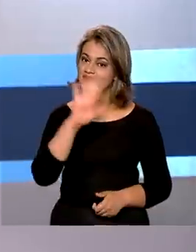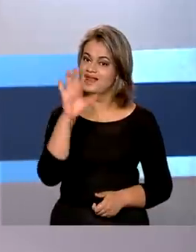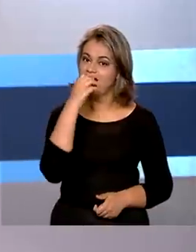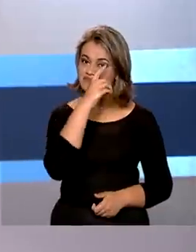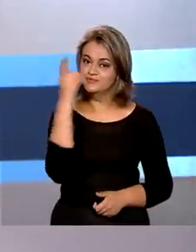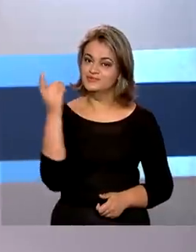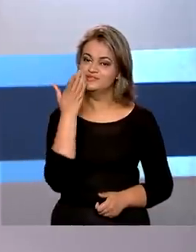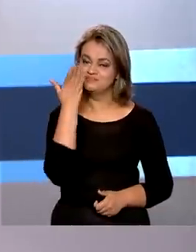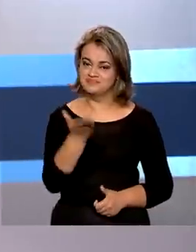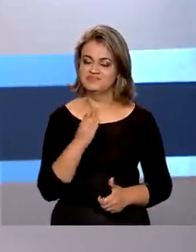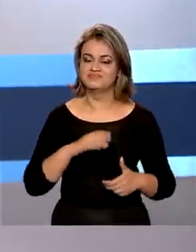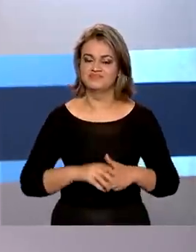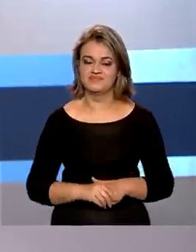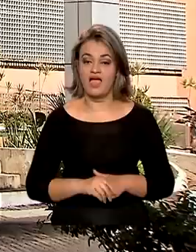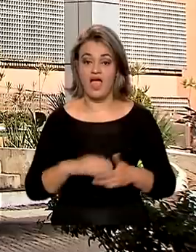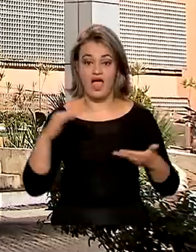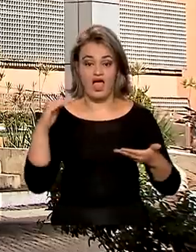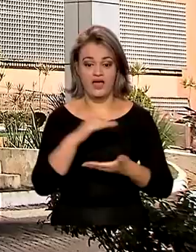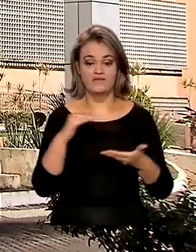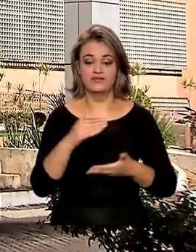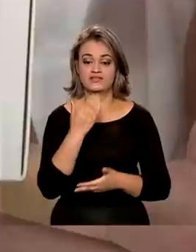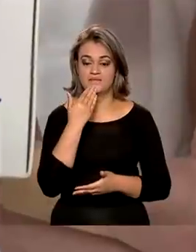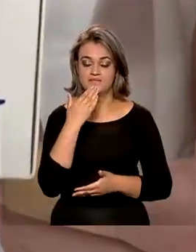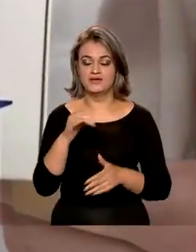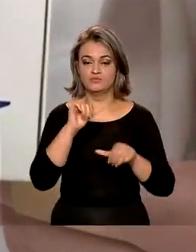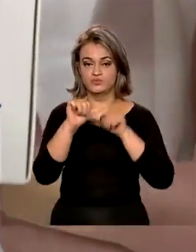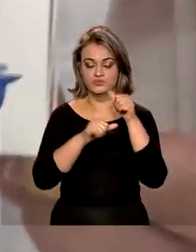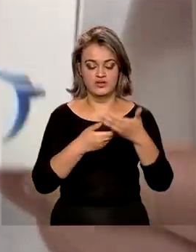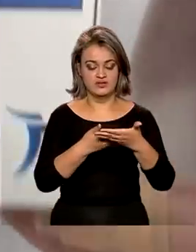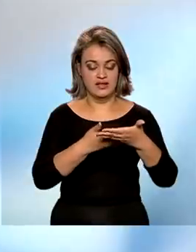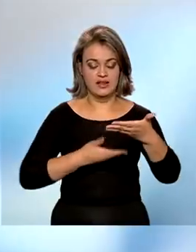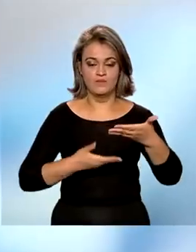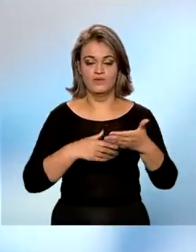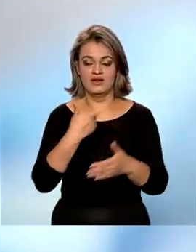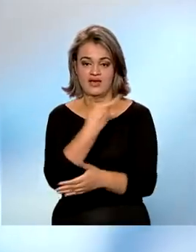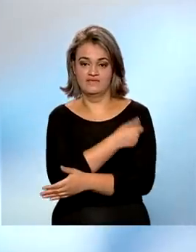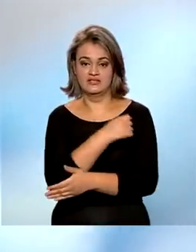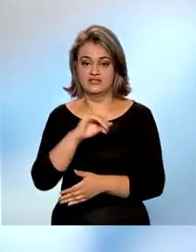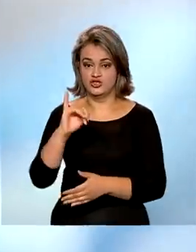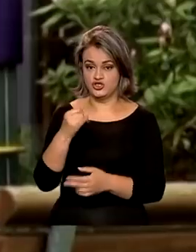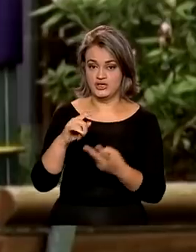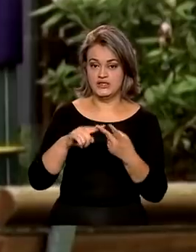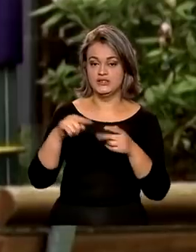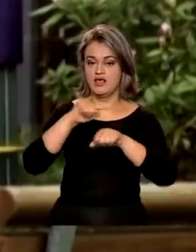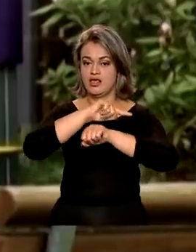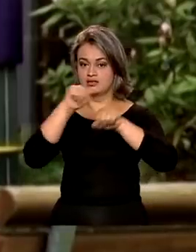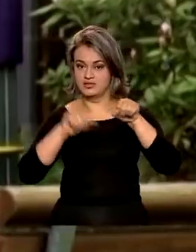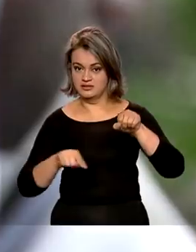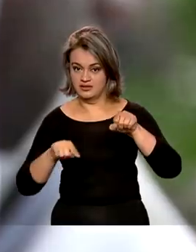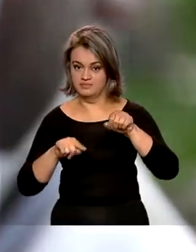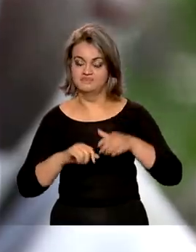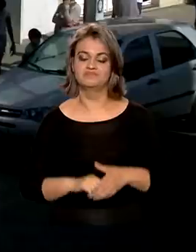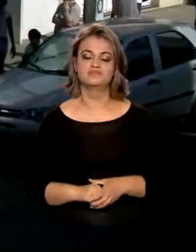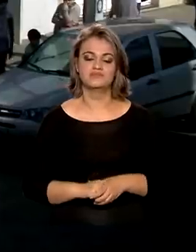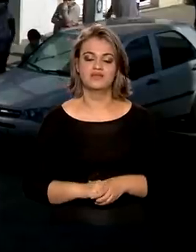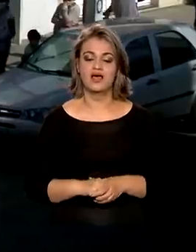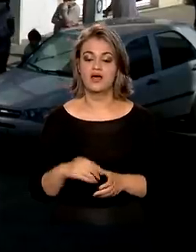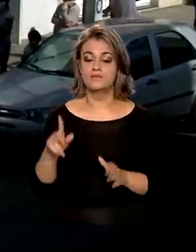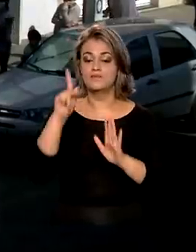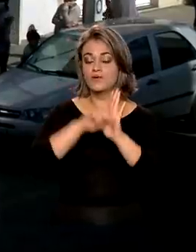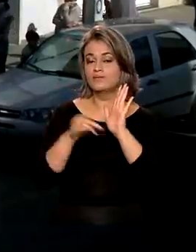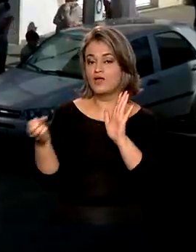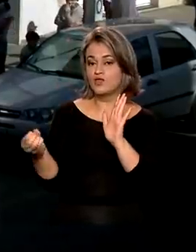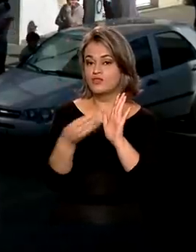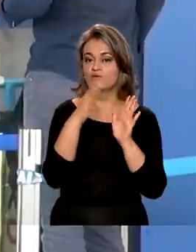Olá, bom dia para você. Anvisa solicita alteração na bula das vacinas da Janssen e da AstraZeneca. Novo